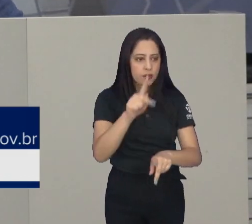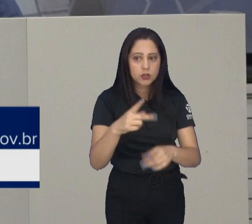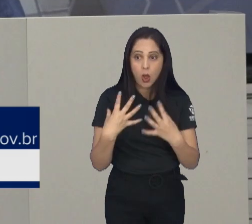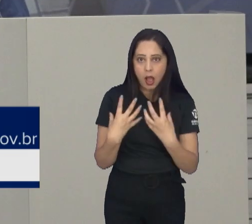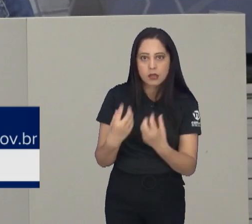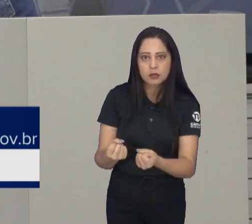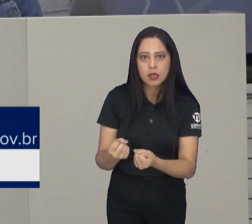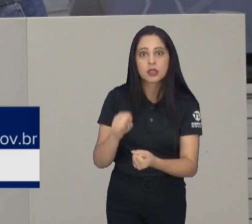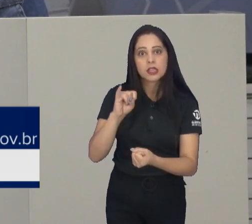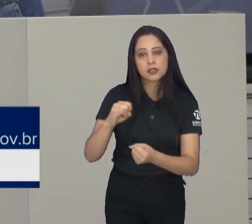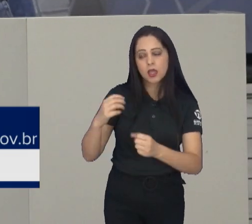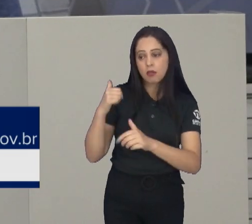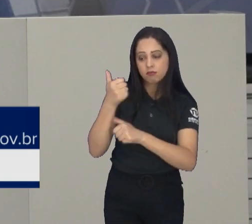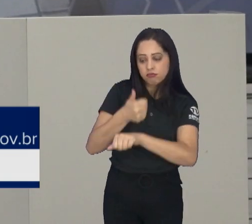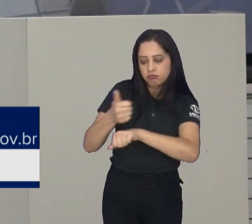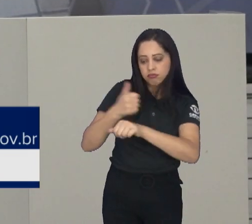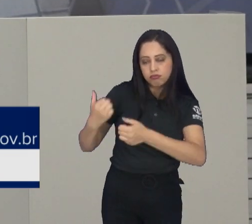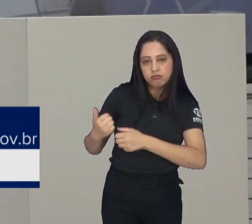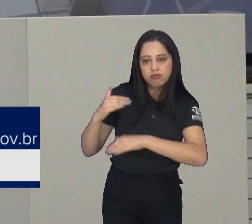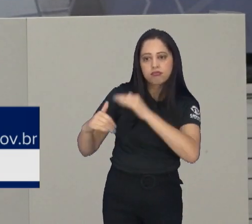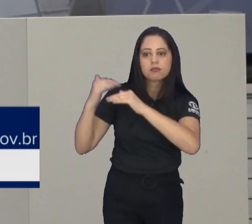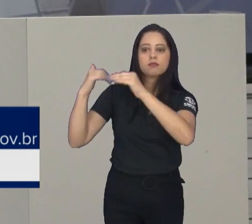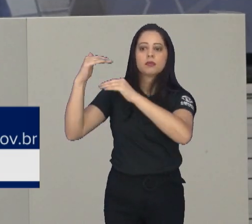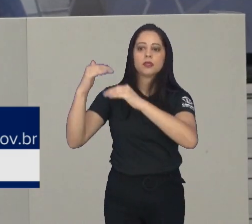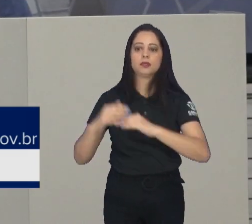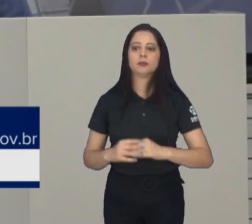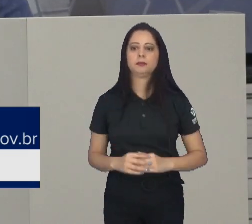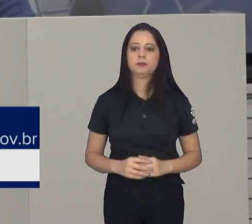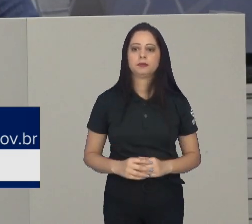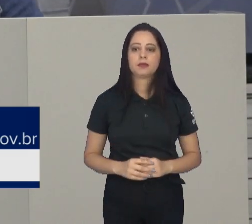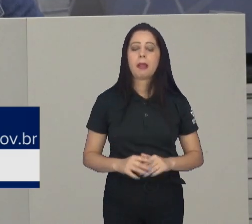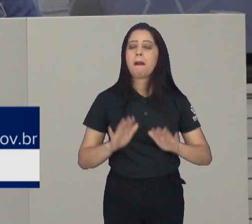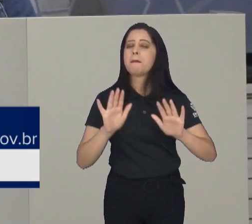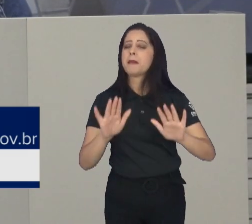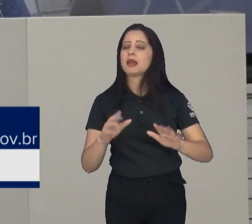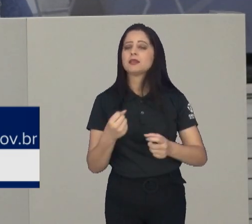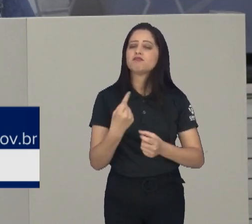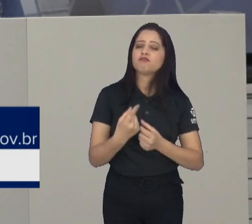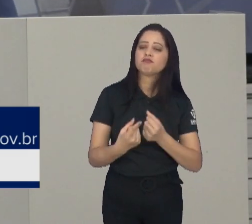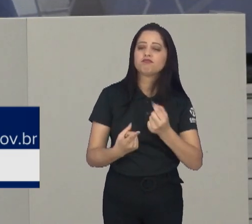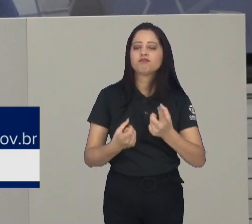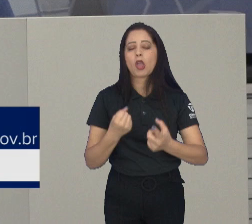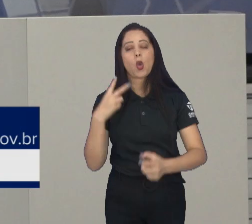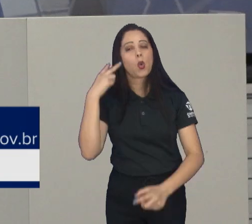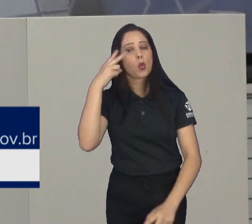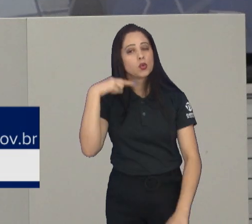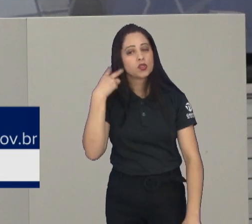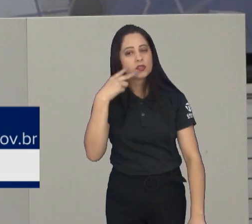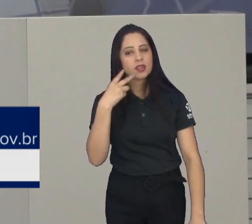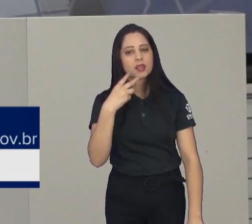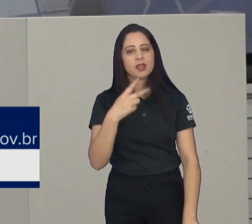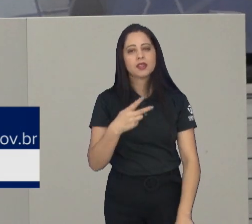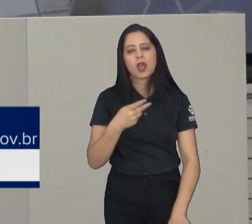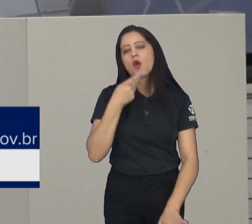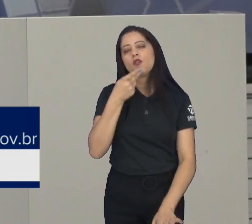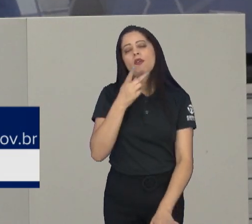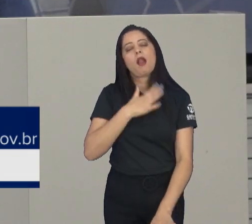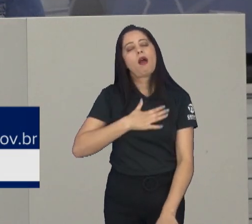que ele leciona. E aí, contrariando alguns vereadores, que vou falar com muita